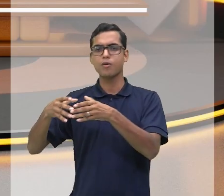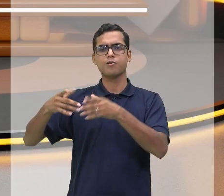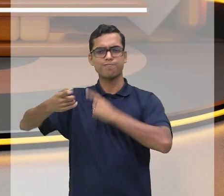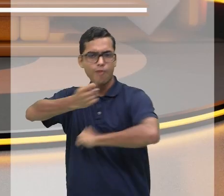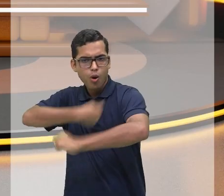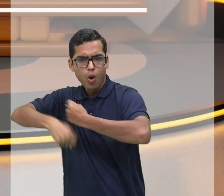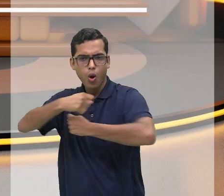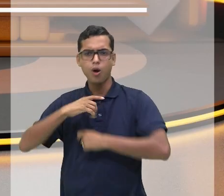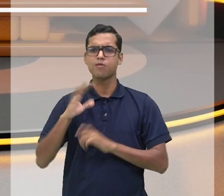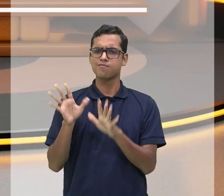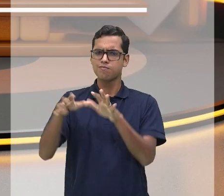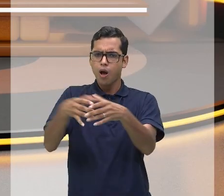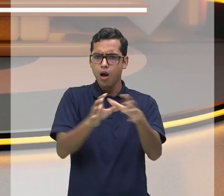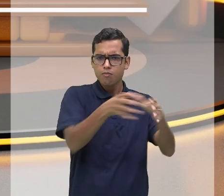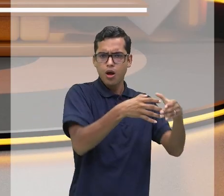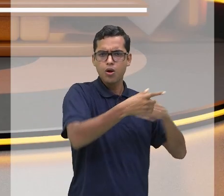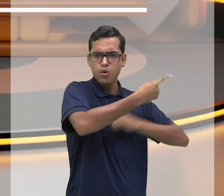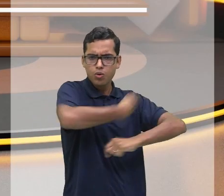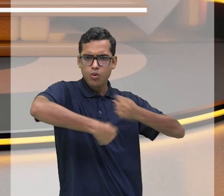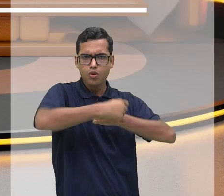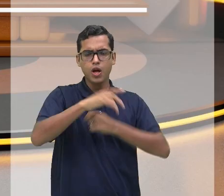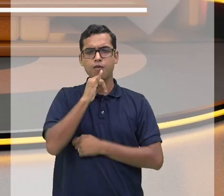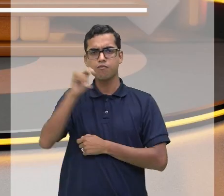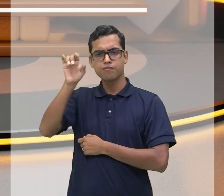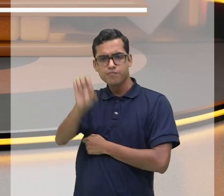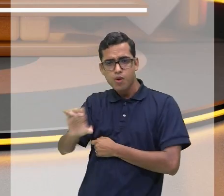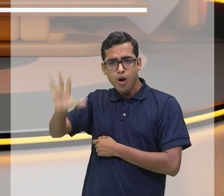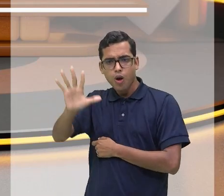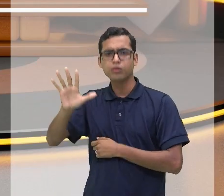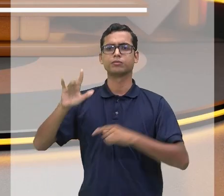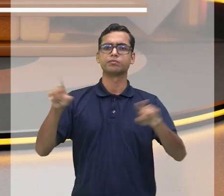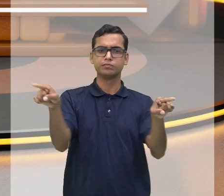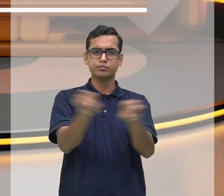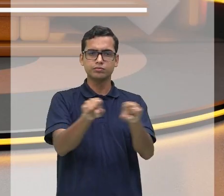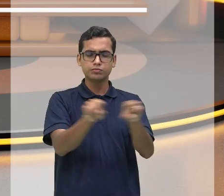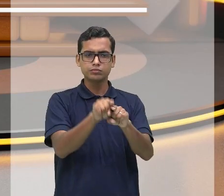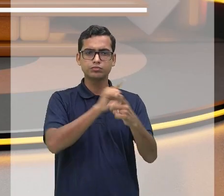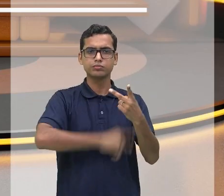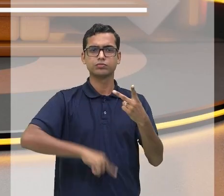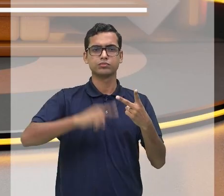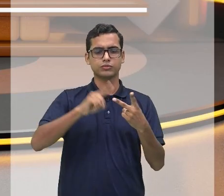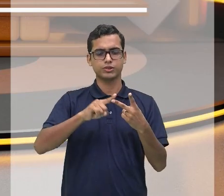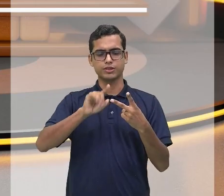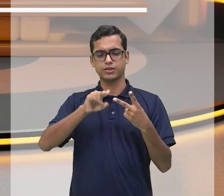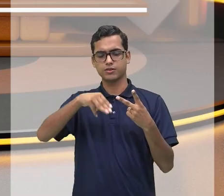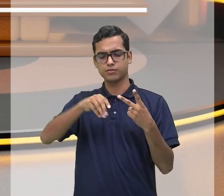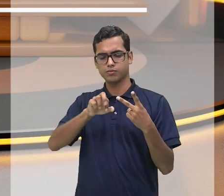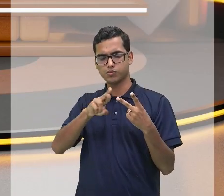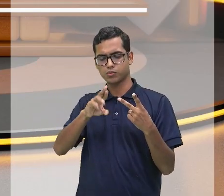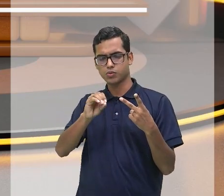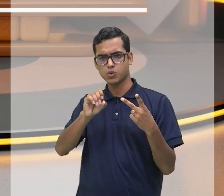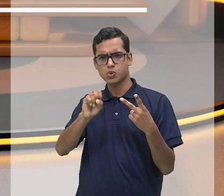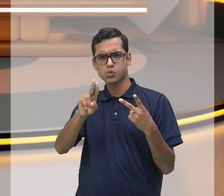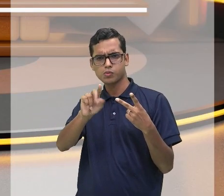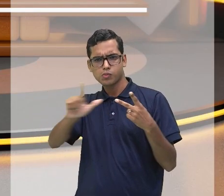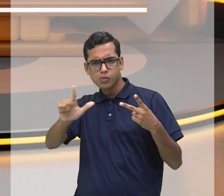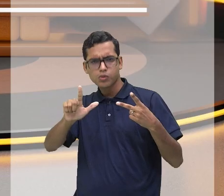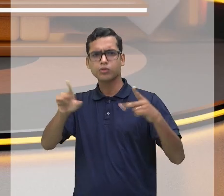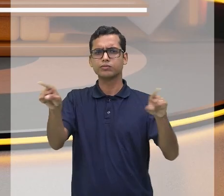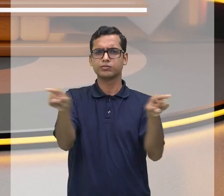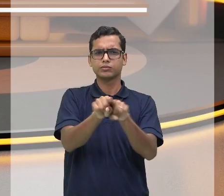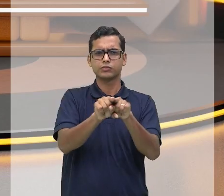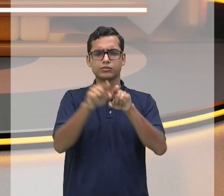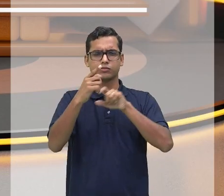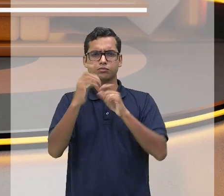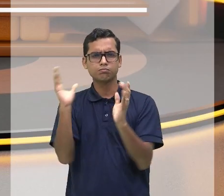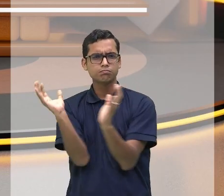muito importantes, como a União Europeia, né, o Mercosul, a gente também vai estudar aí sobre outros